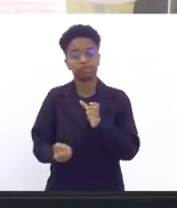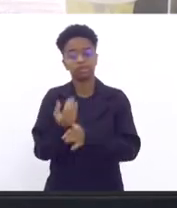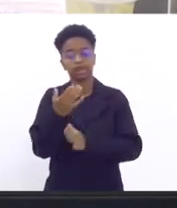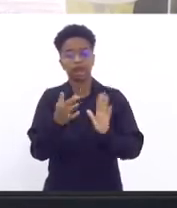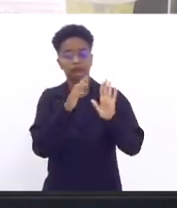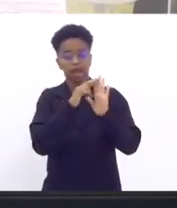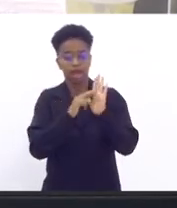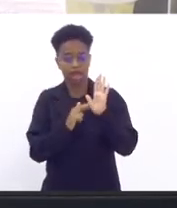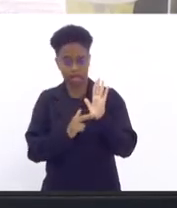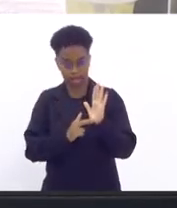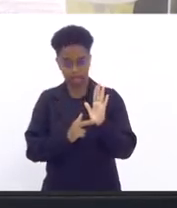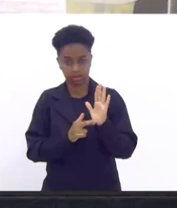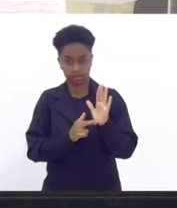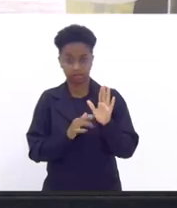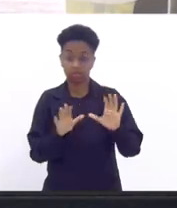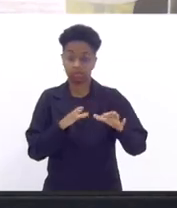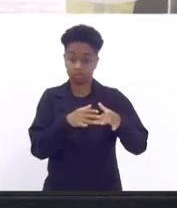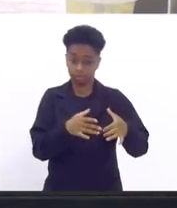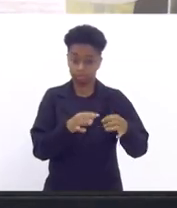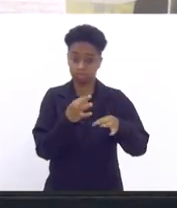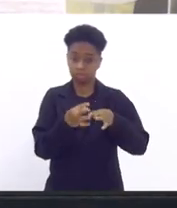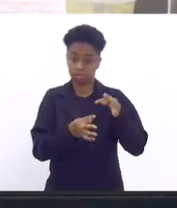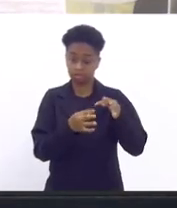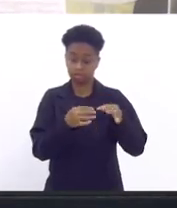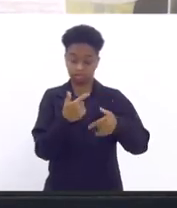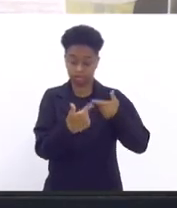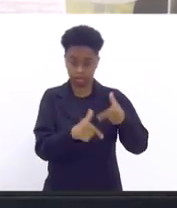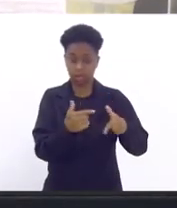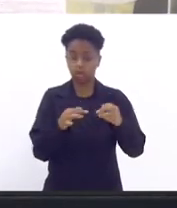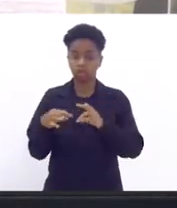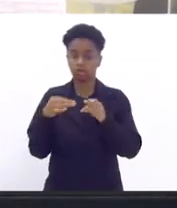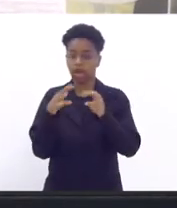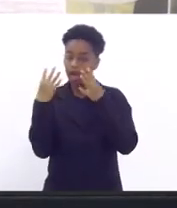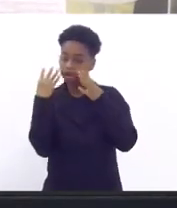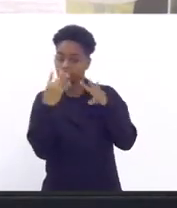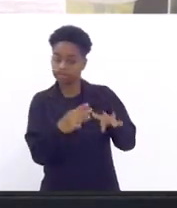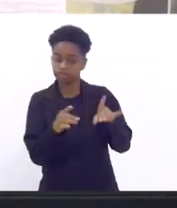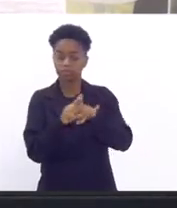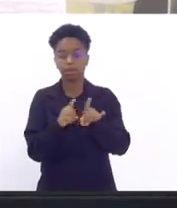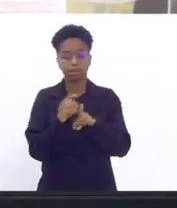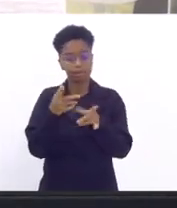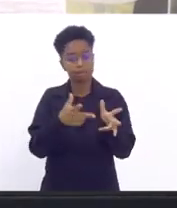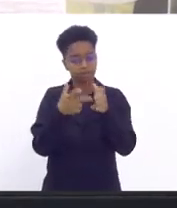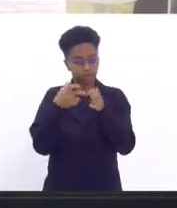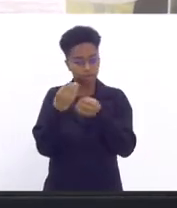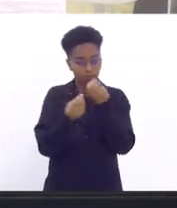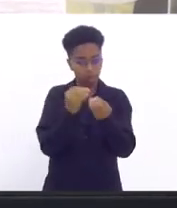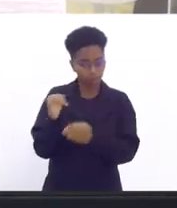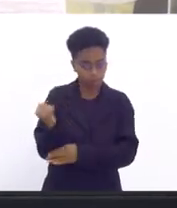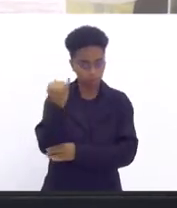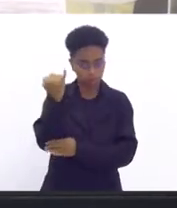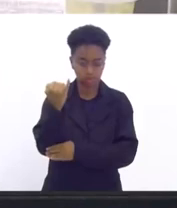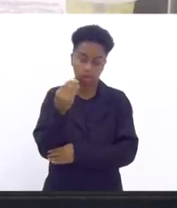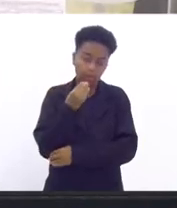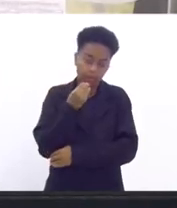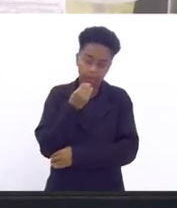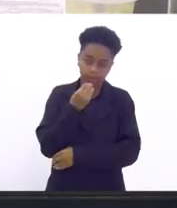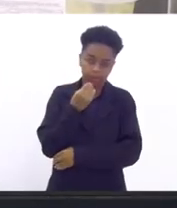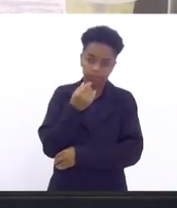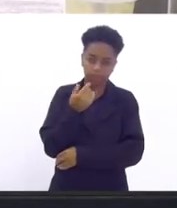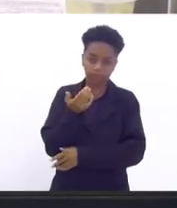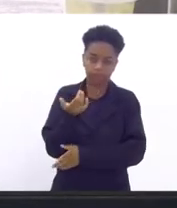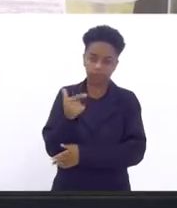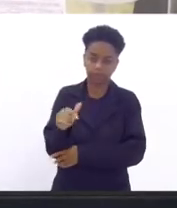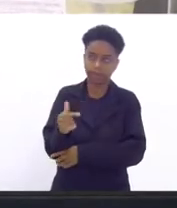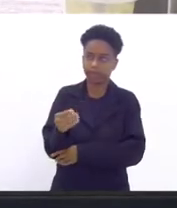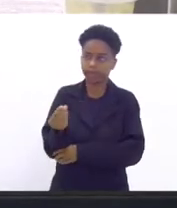frentes parlamentares todo mundo ouviu deu atenção e sua importância é muito importante evidentemente que isso não inclui